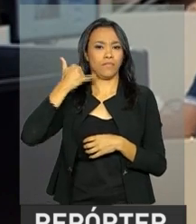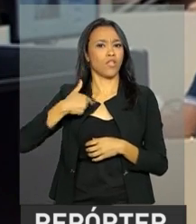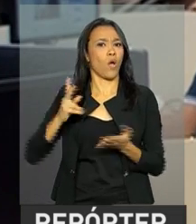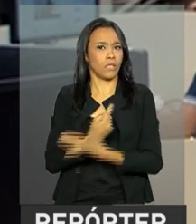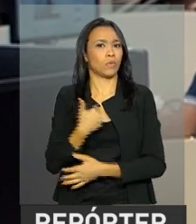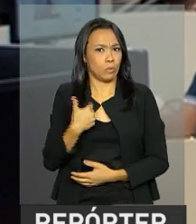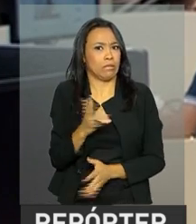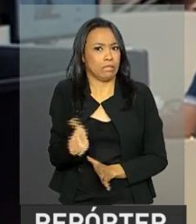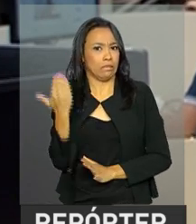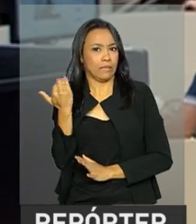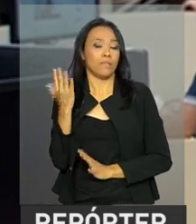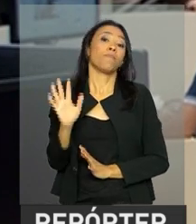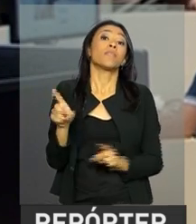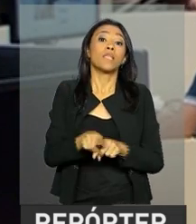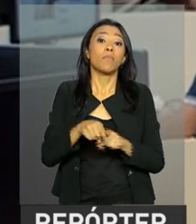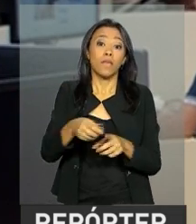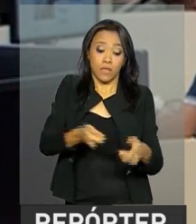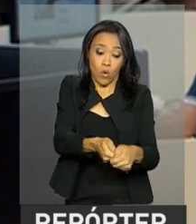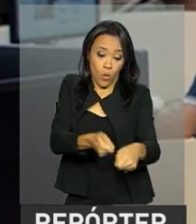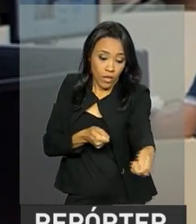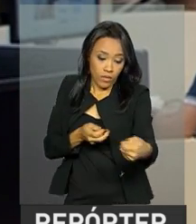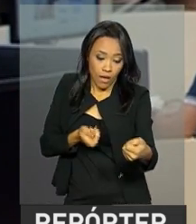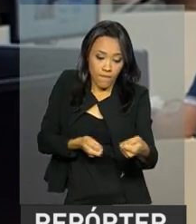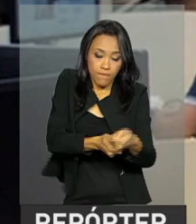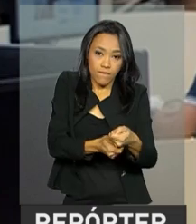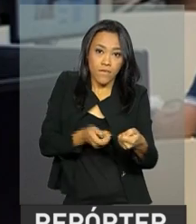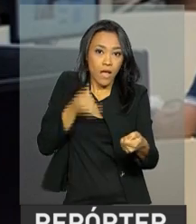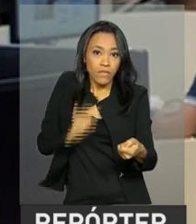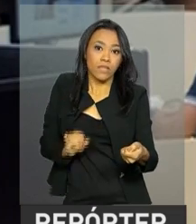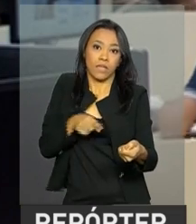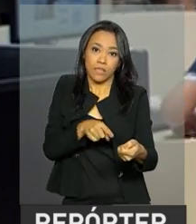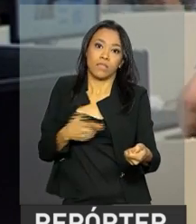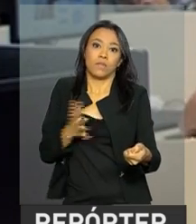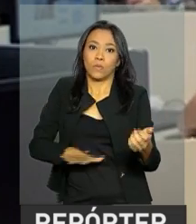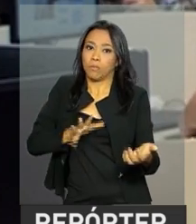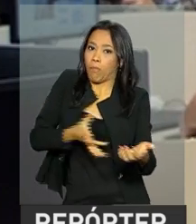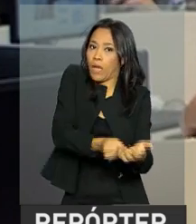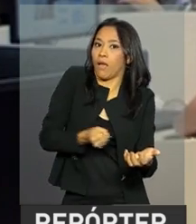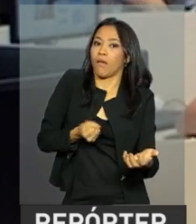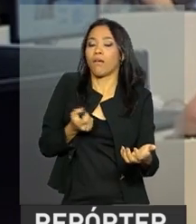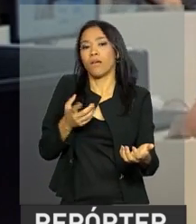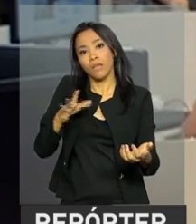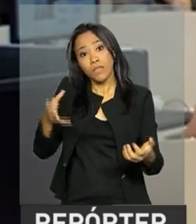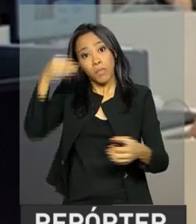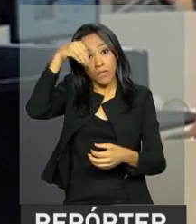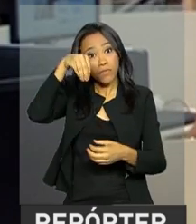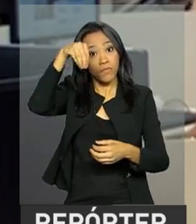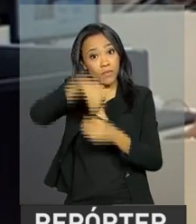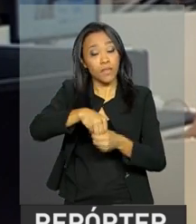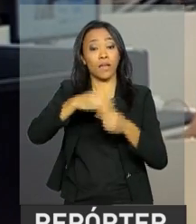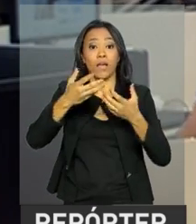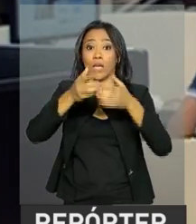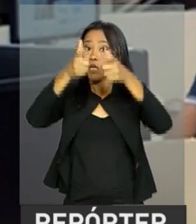jeito celulares conectados a carregadores ou objetos metálicos grandes e se acolher em abrigo aberto como deck